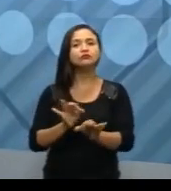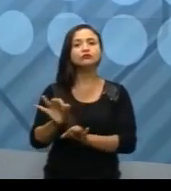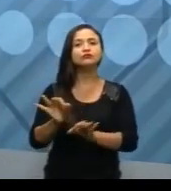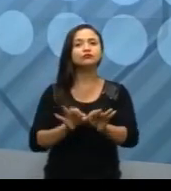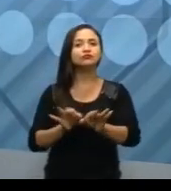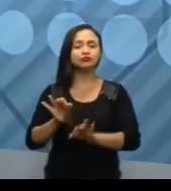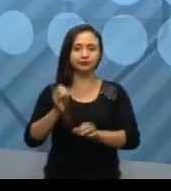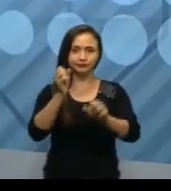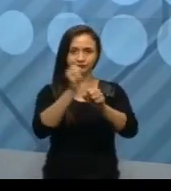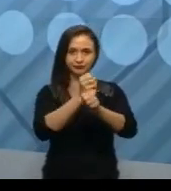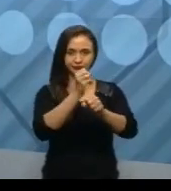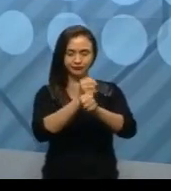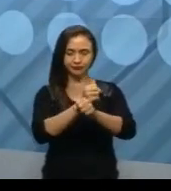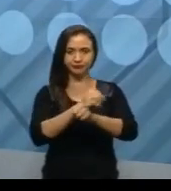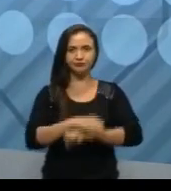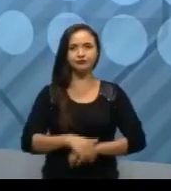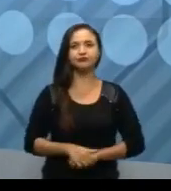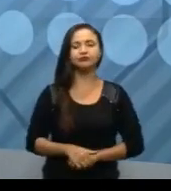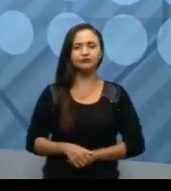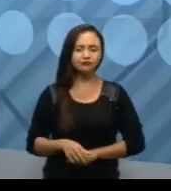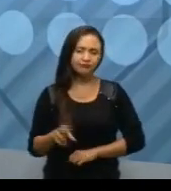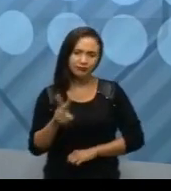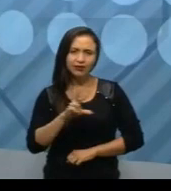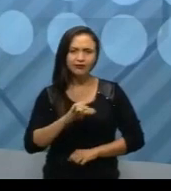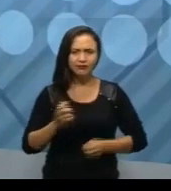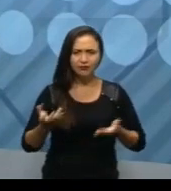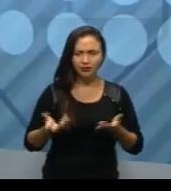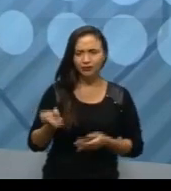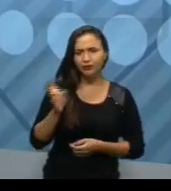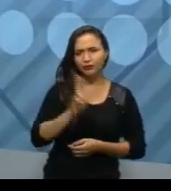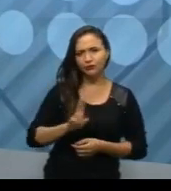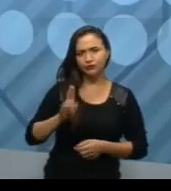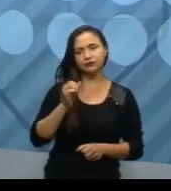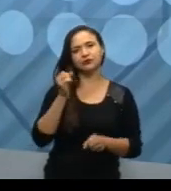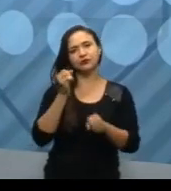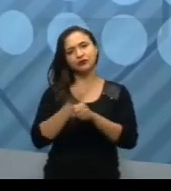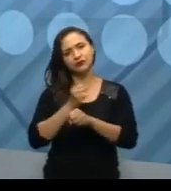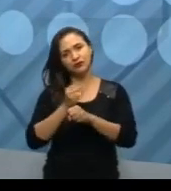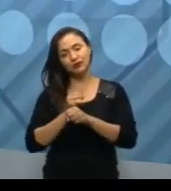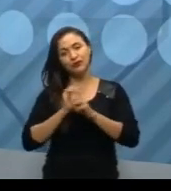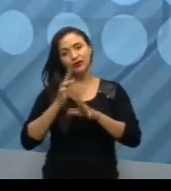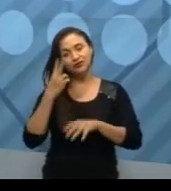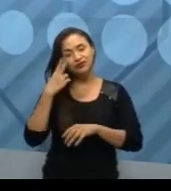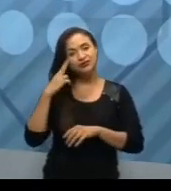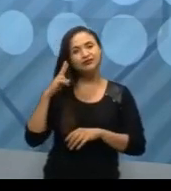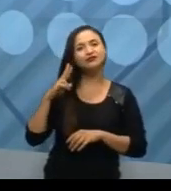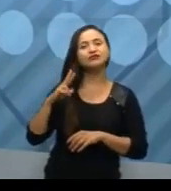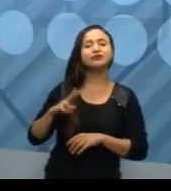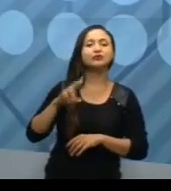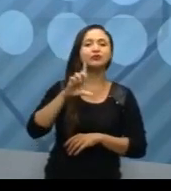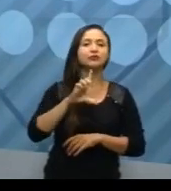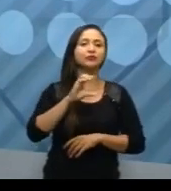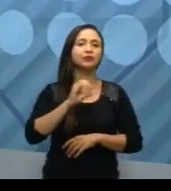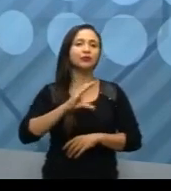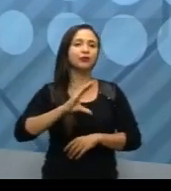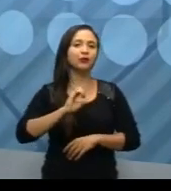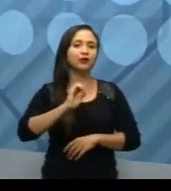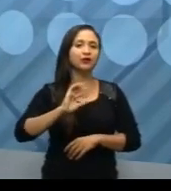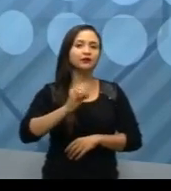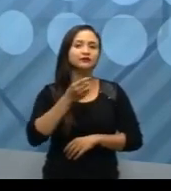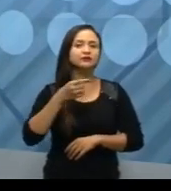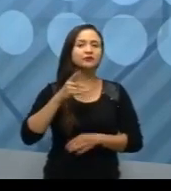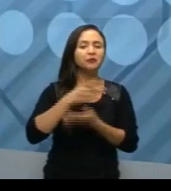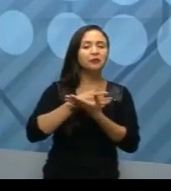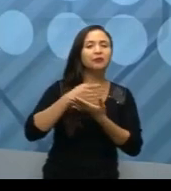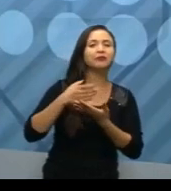obra. Então, a gente vai pegar uma obrinha, principalmente aquela obra que a gente fez a alocação dela no começo da primeira aula prática,